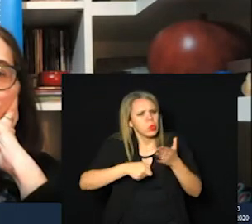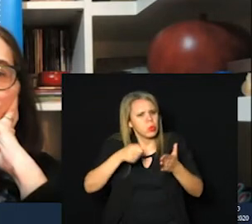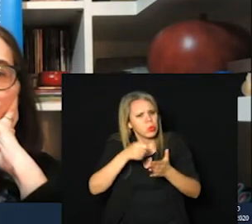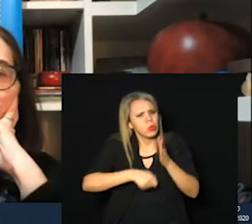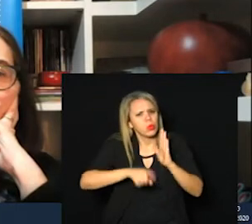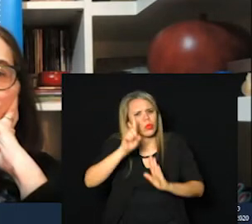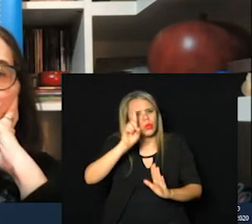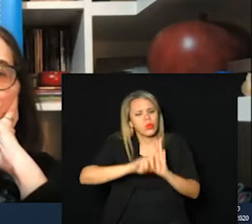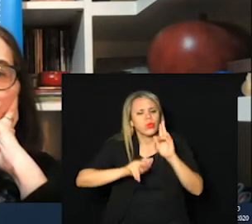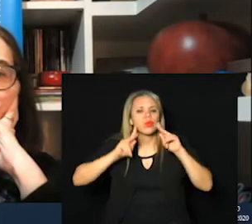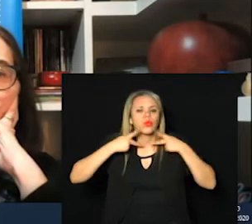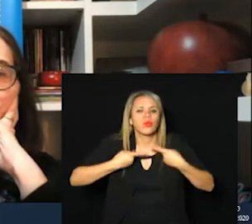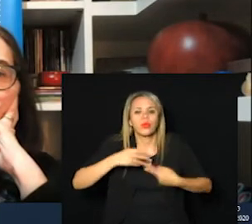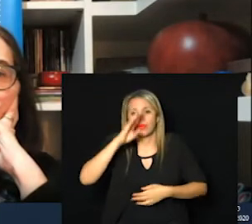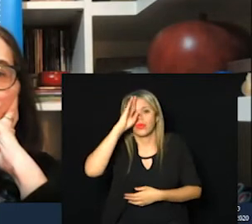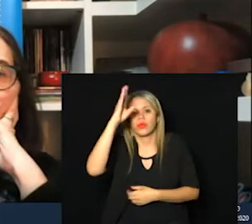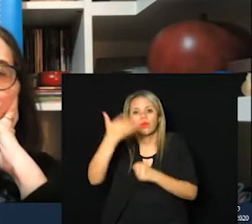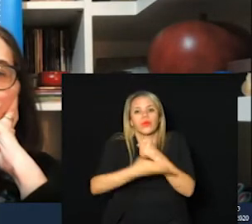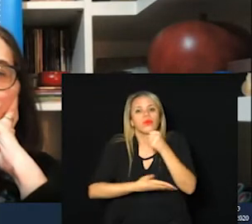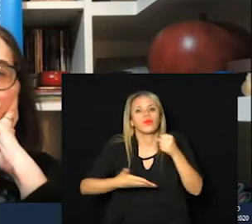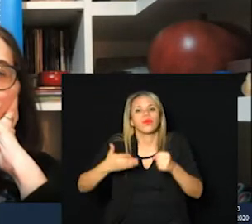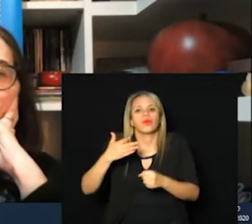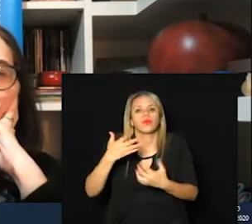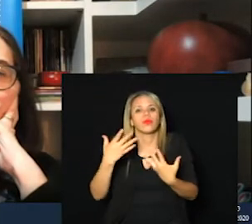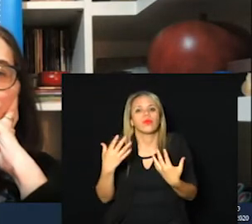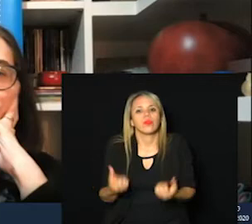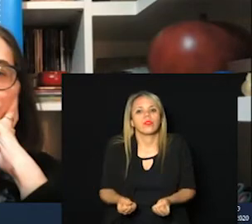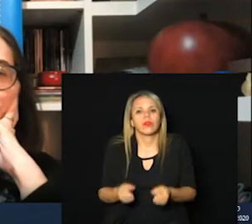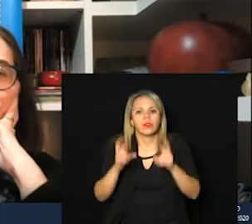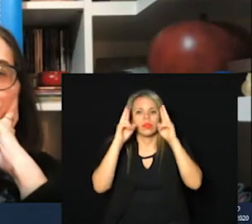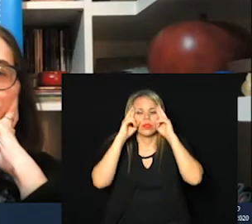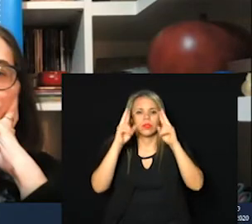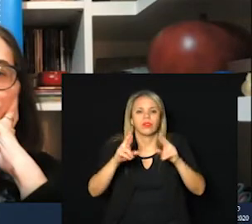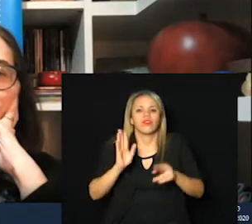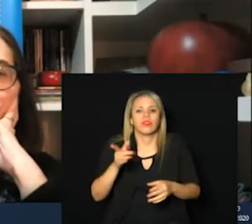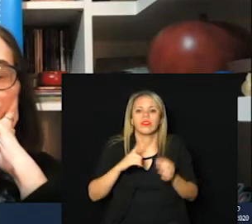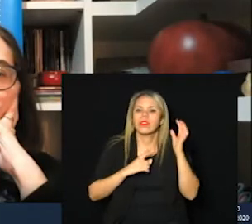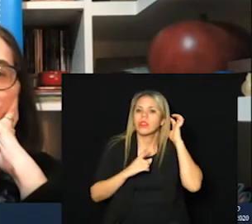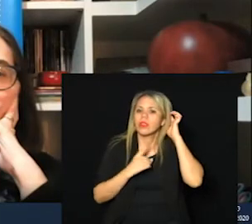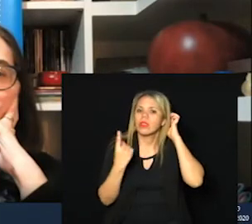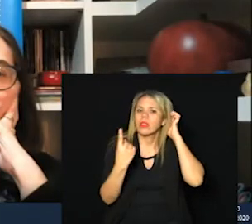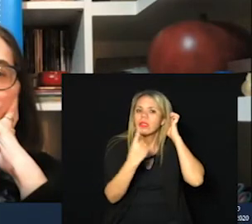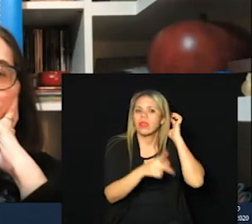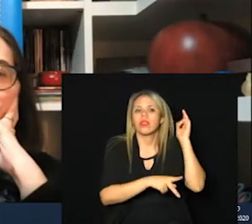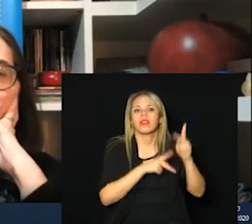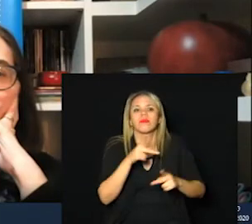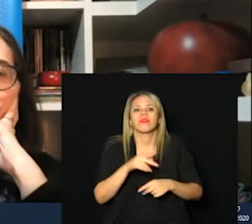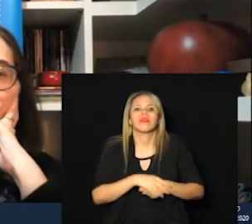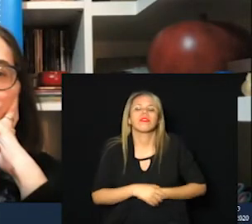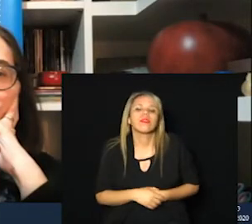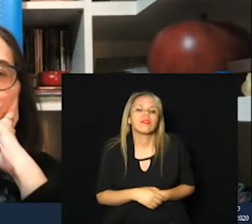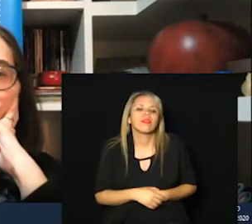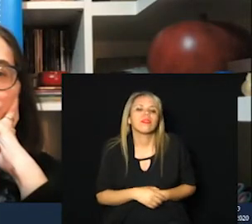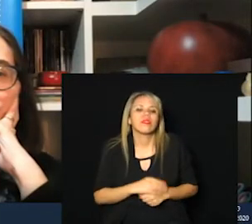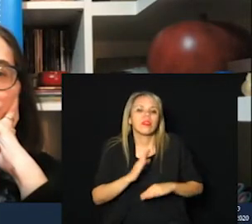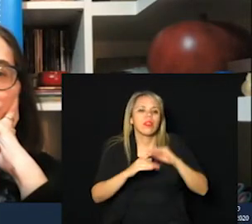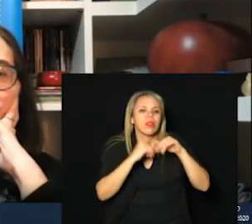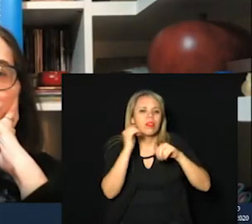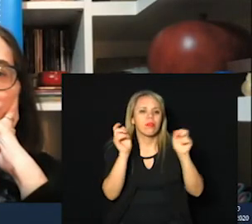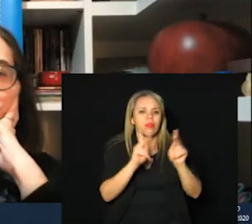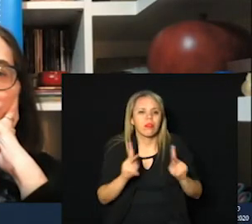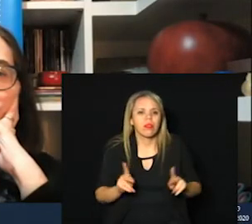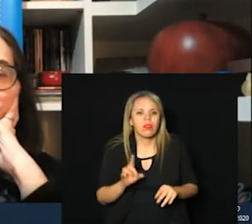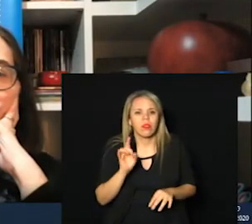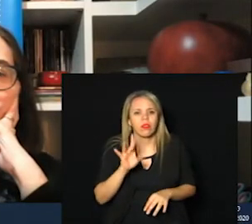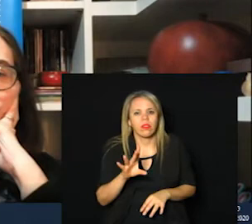humanos, direitos fundamentais, e nos ensine a reconhecer a dignidade que já existe em cada pessoa. Para construir a paz, que não seja só